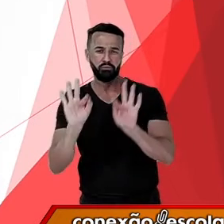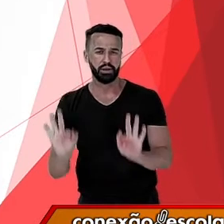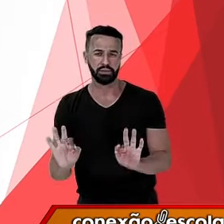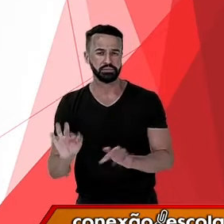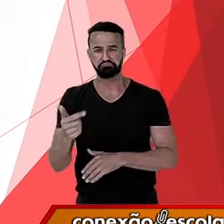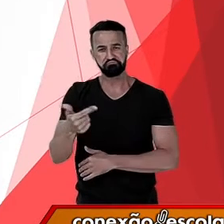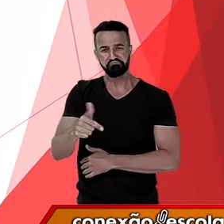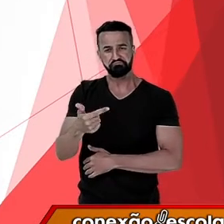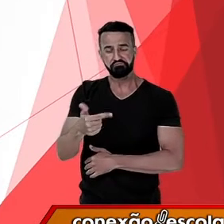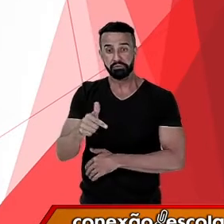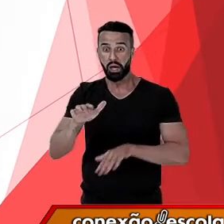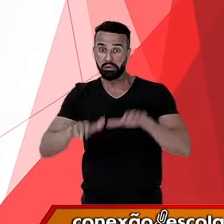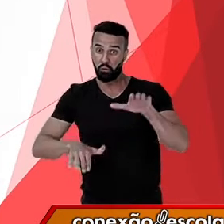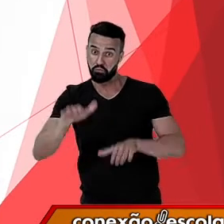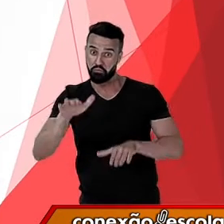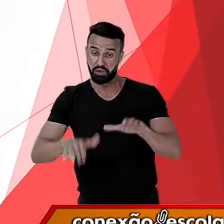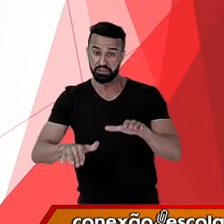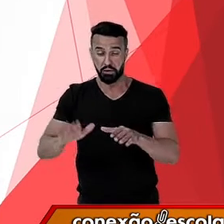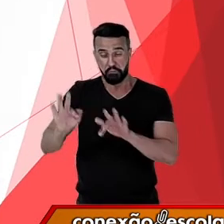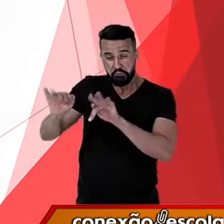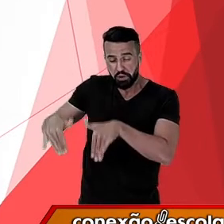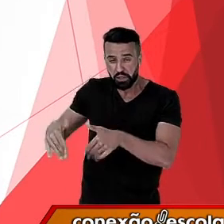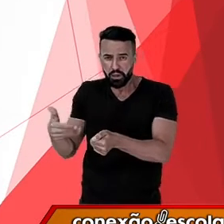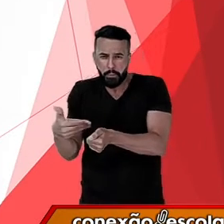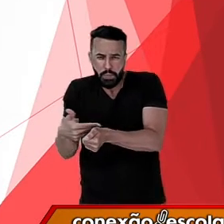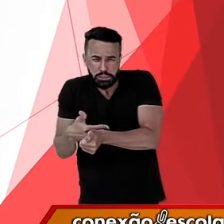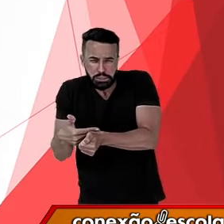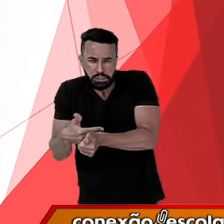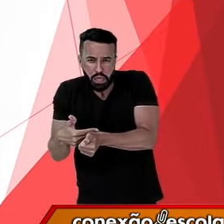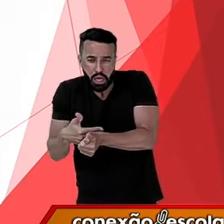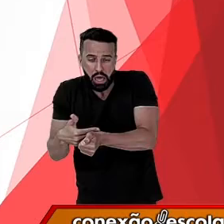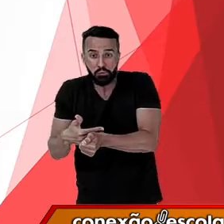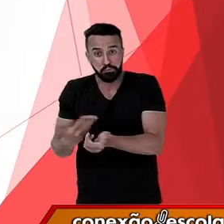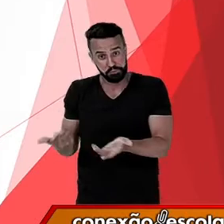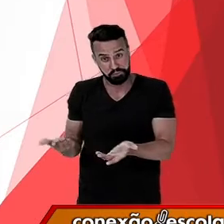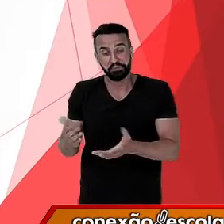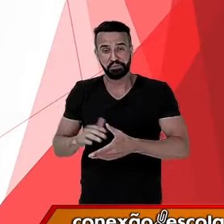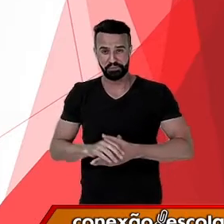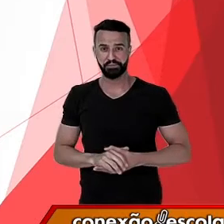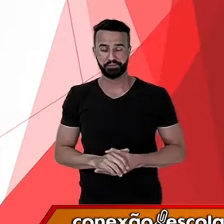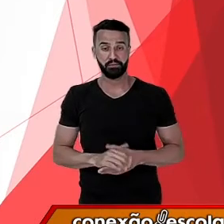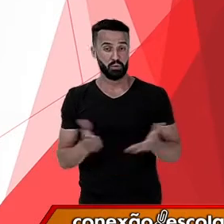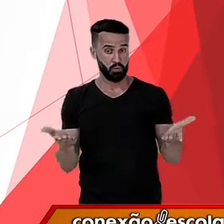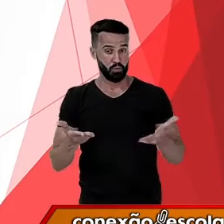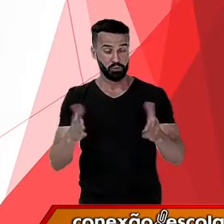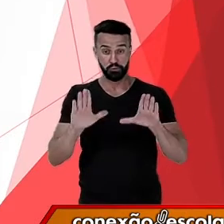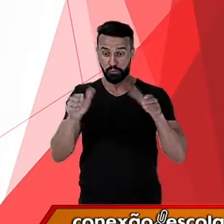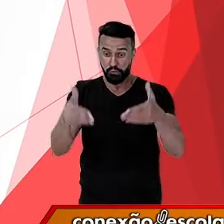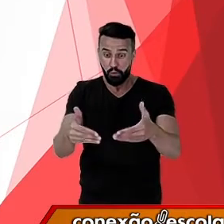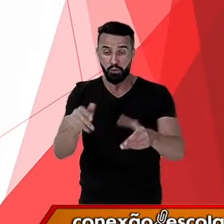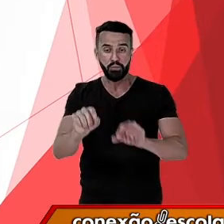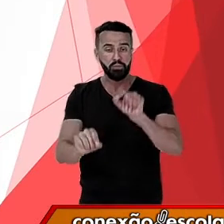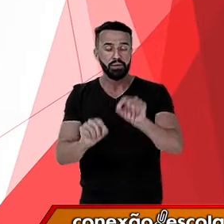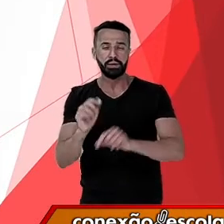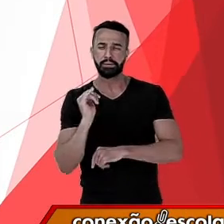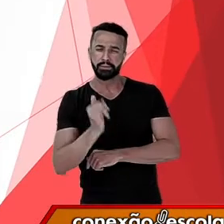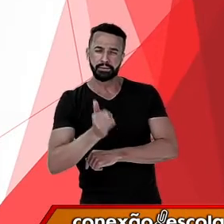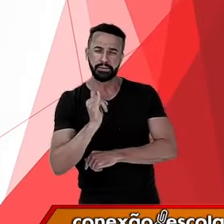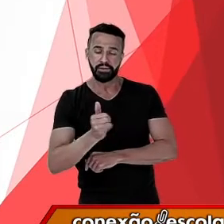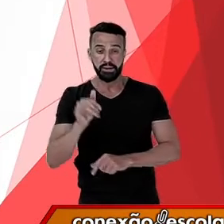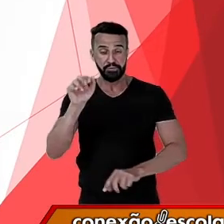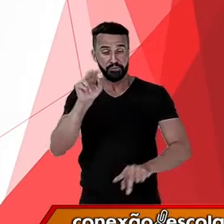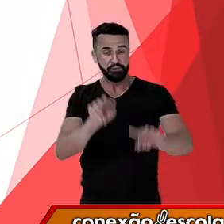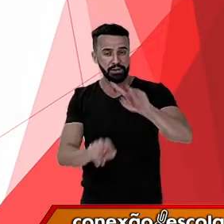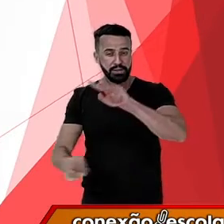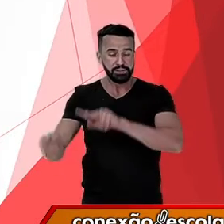final é misterioso e não sabemos o que acontece com as personagens. Mas o nosso foco hoje é em uma narrativa visual, uma narrativa em que